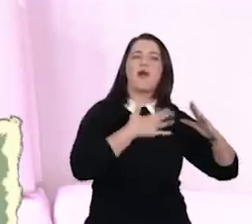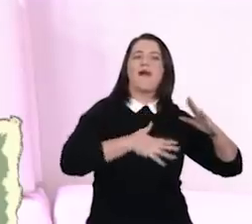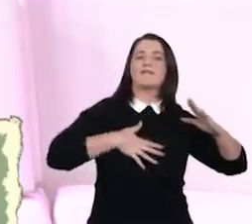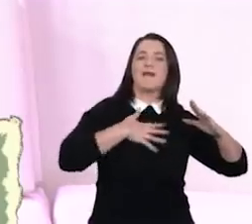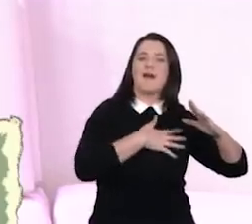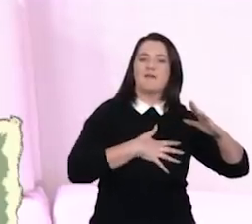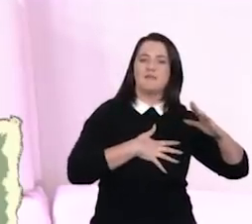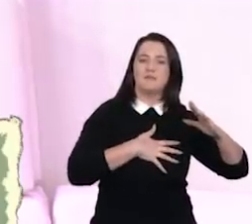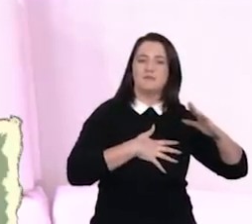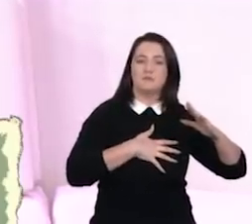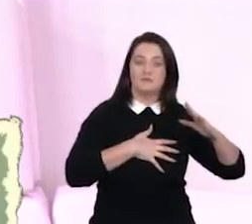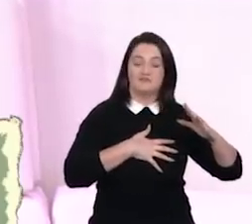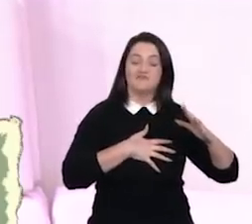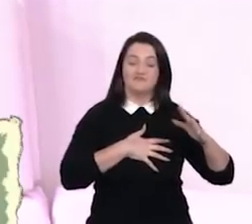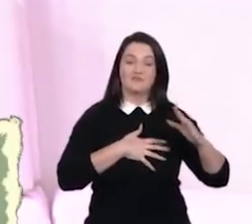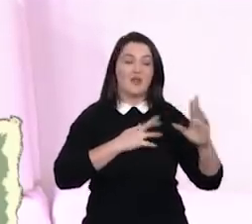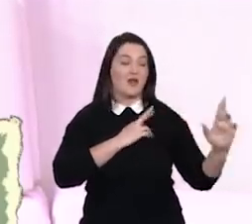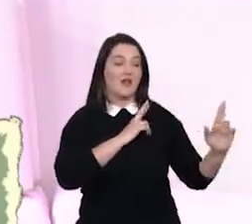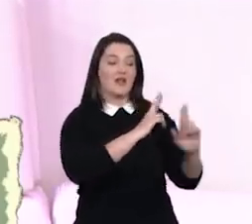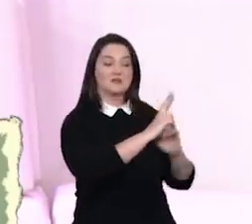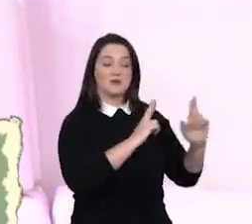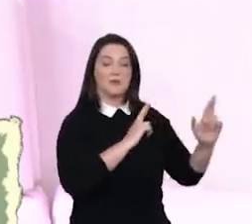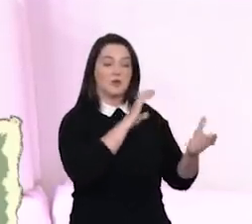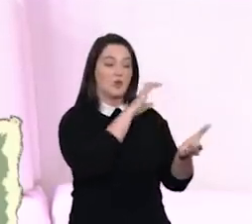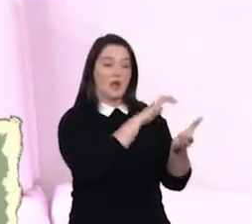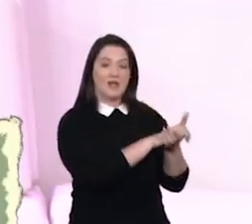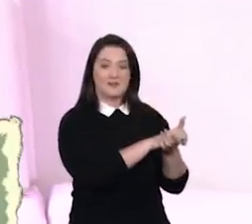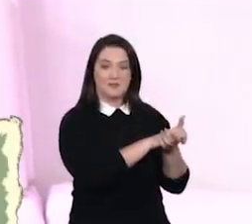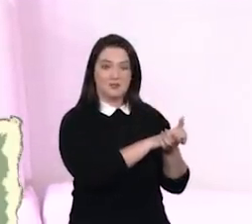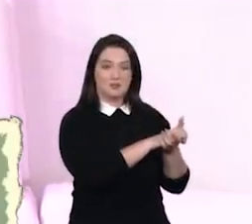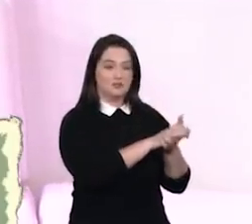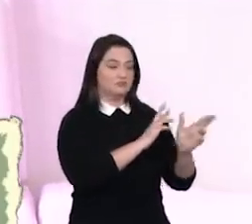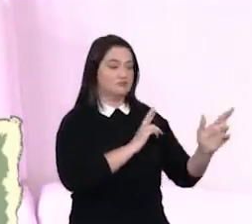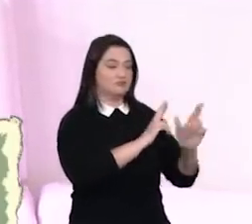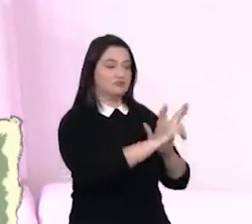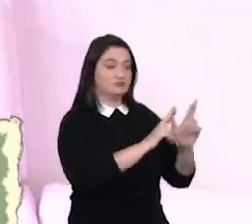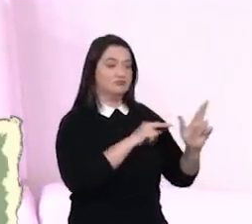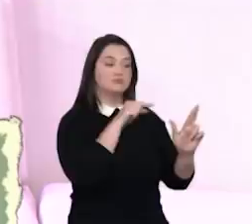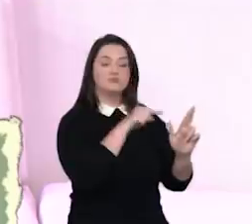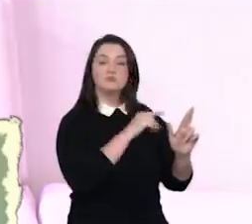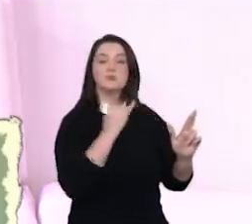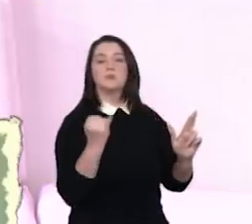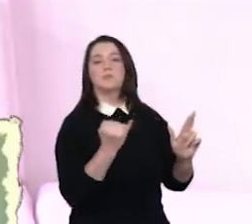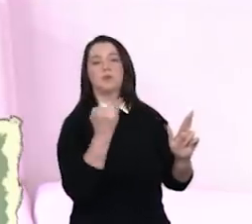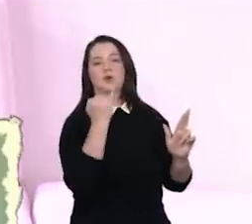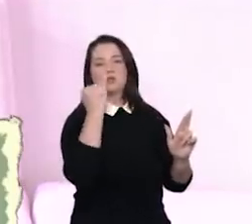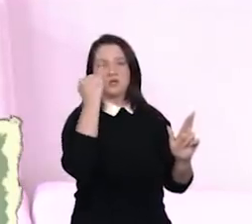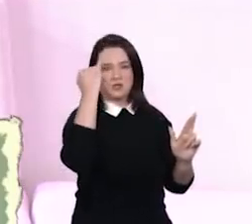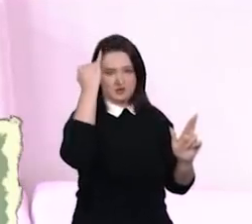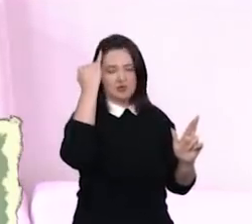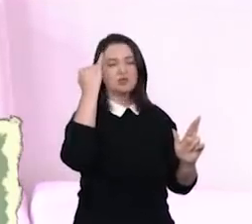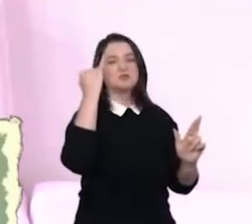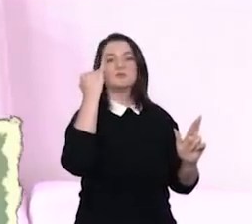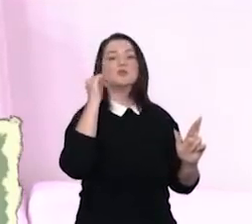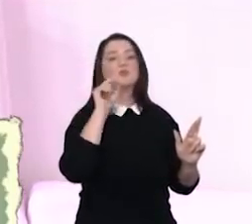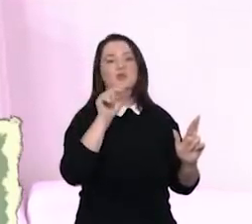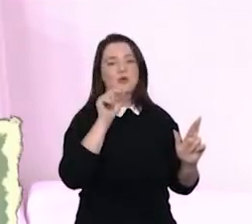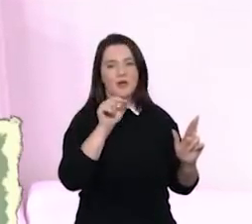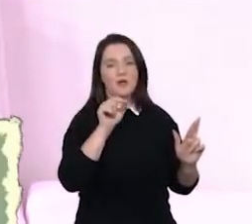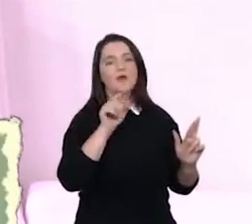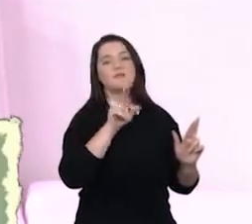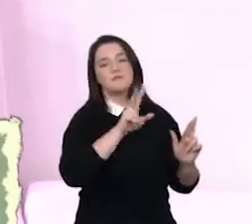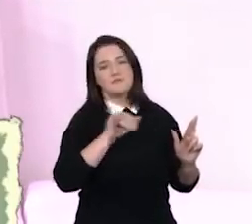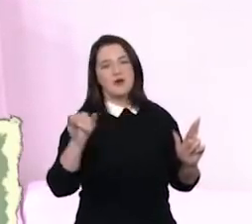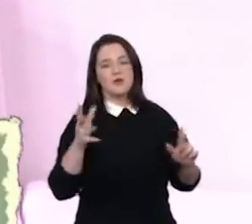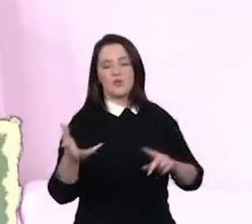conjugal tem sido reconhecido como um fator importante, preponderante para a determinação